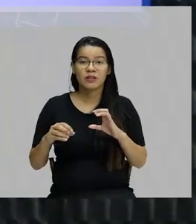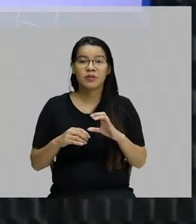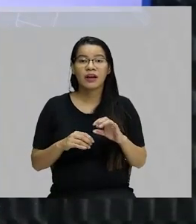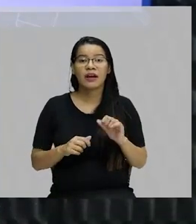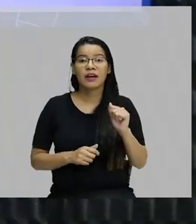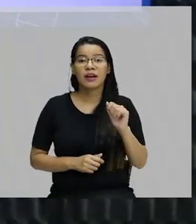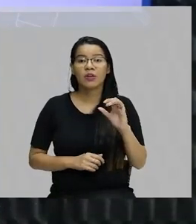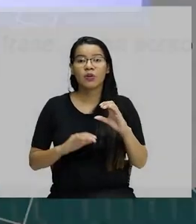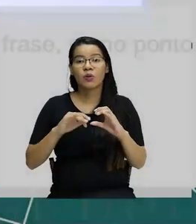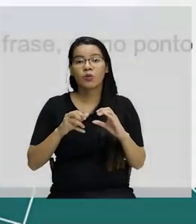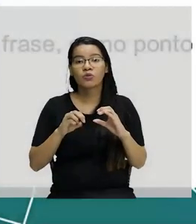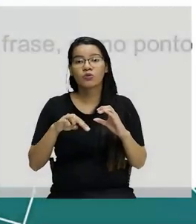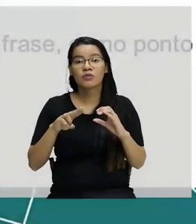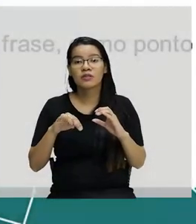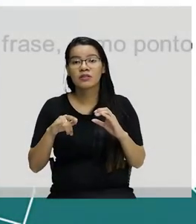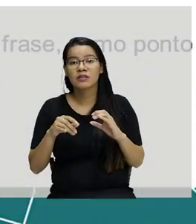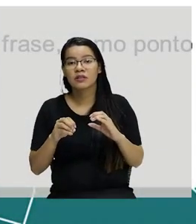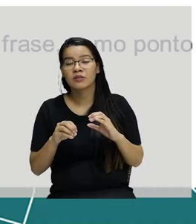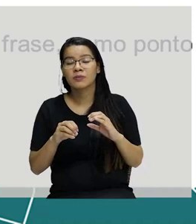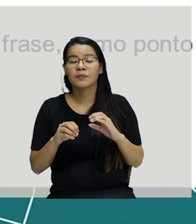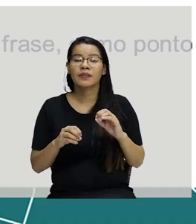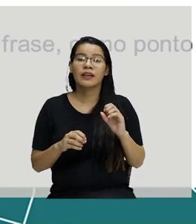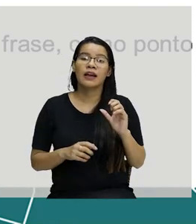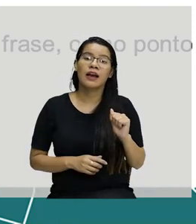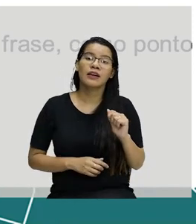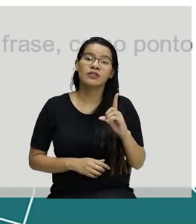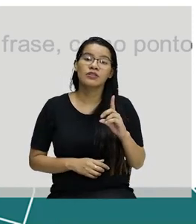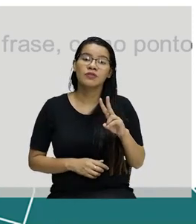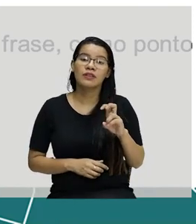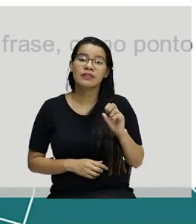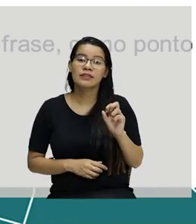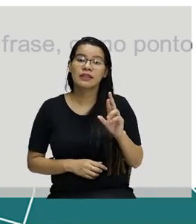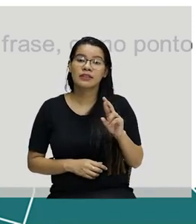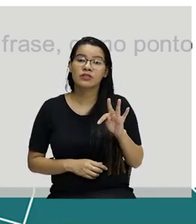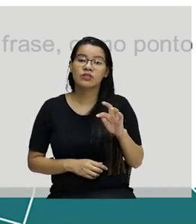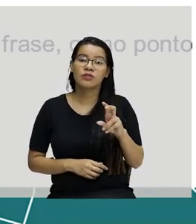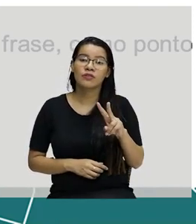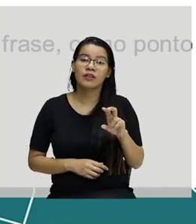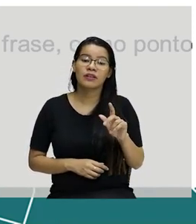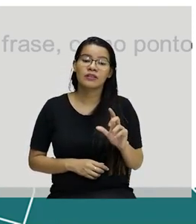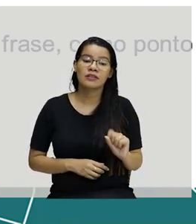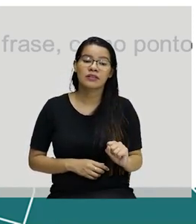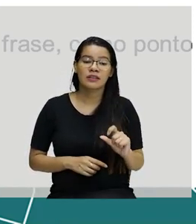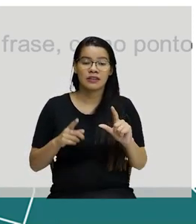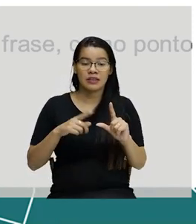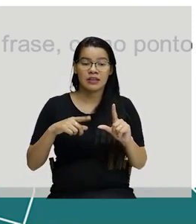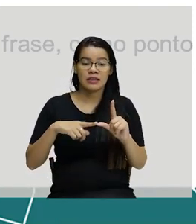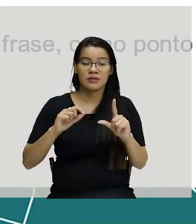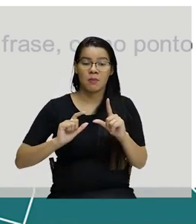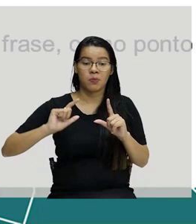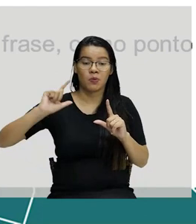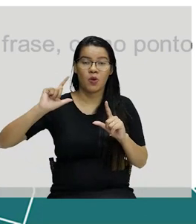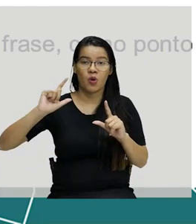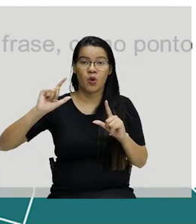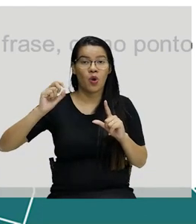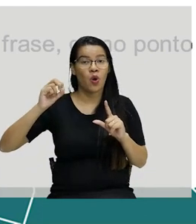adversativa letras maiúsculas ou minúsculas depois do ponto e vírgula é uma dúvida muito comum após o ponto e vírgula eu uso